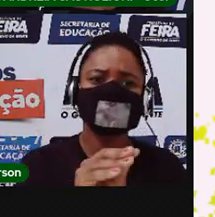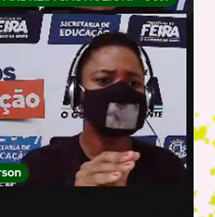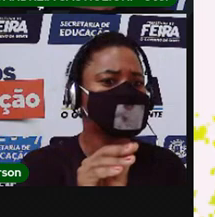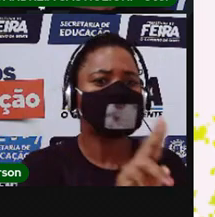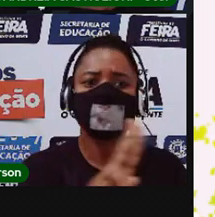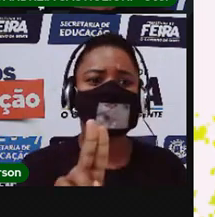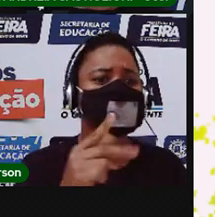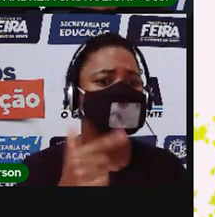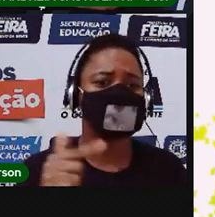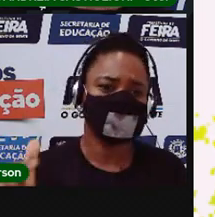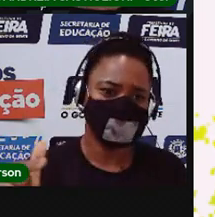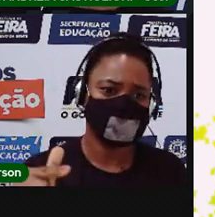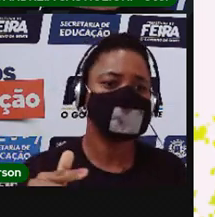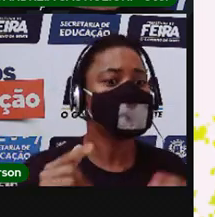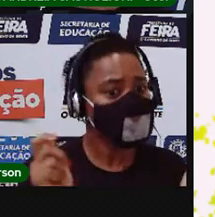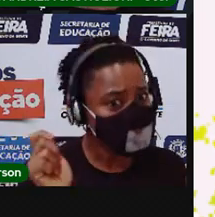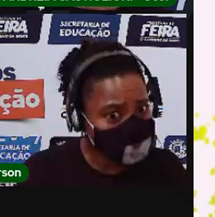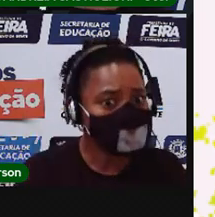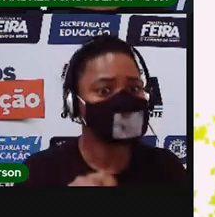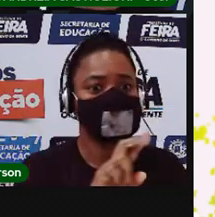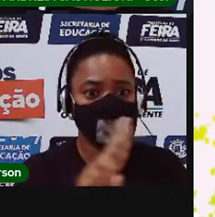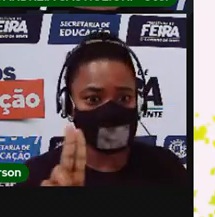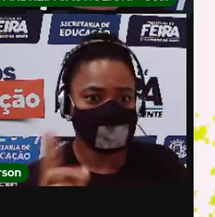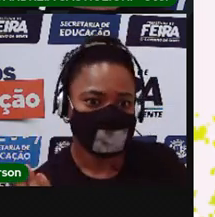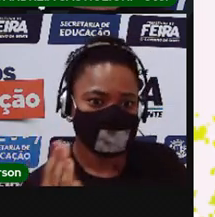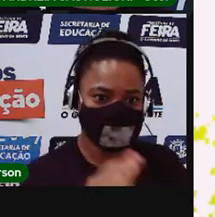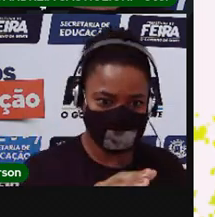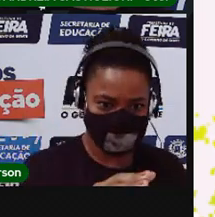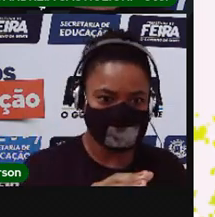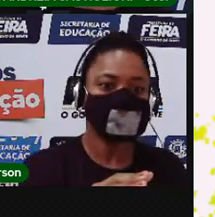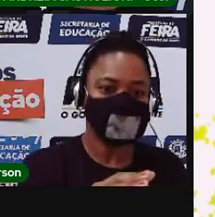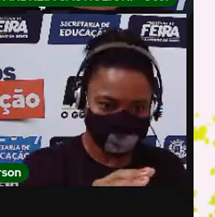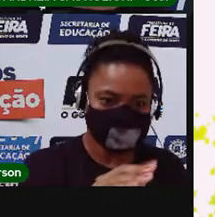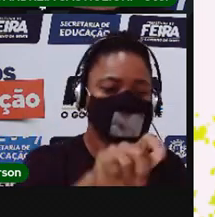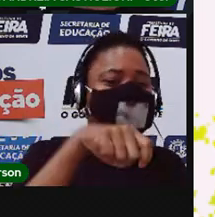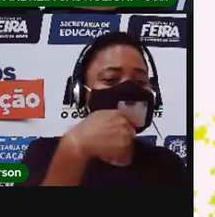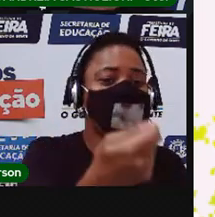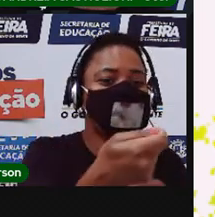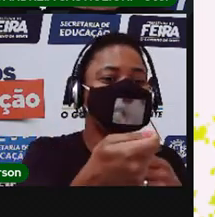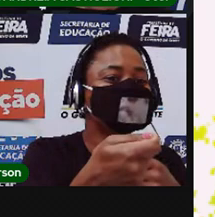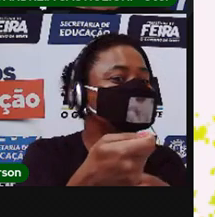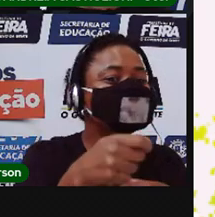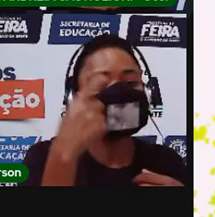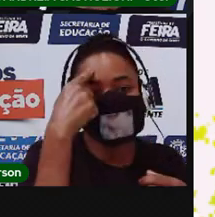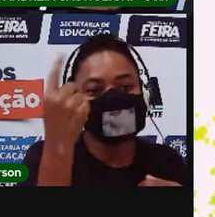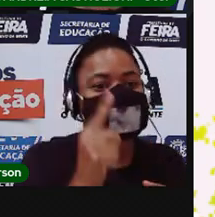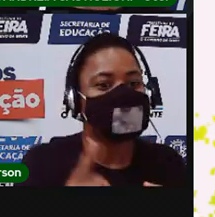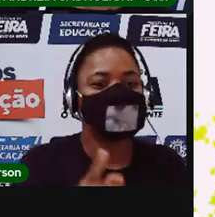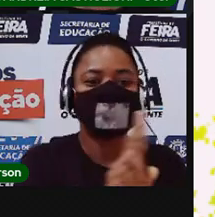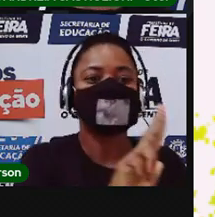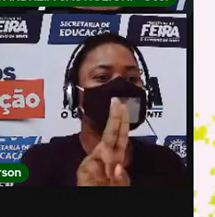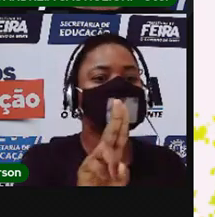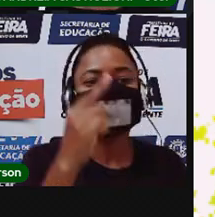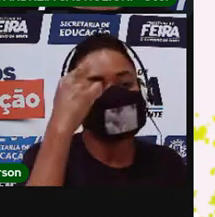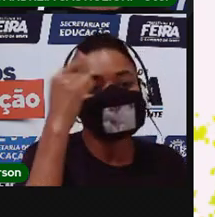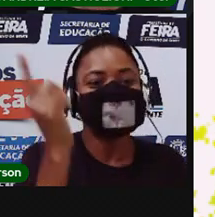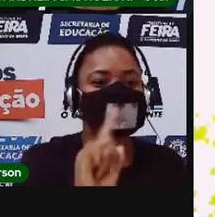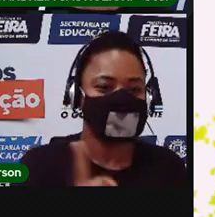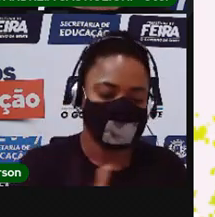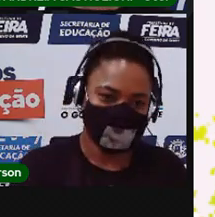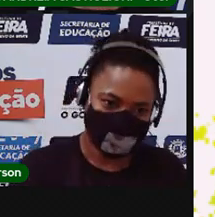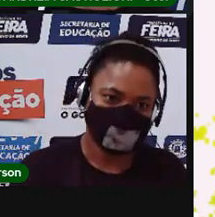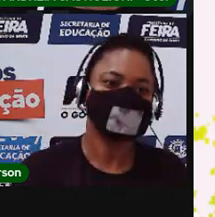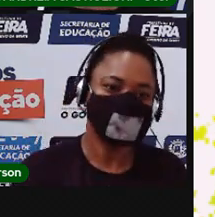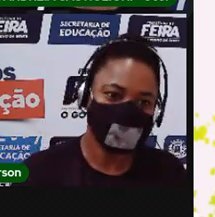fazer a leitura. Mais um anônimo, né, que esqueceu de colocar o nome. É, protagonismo estudantil